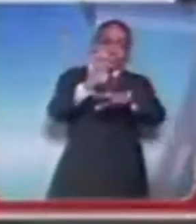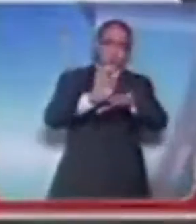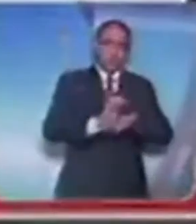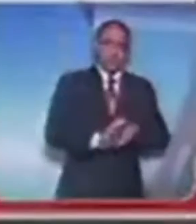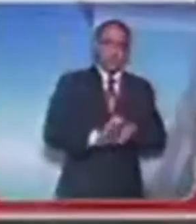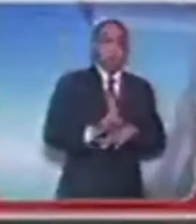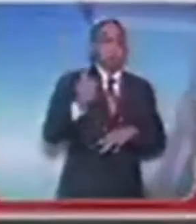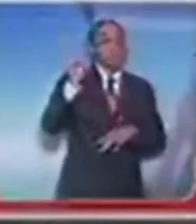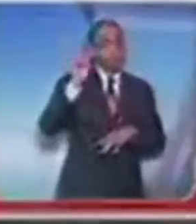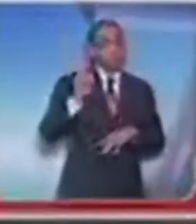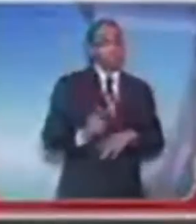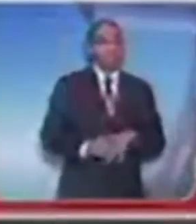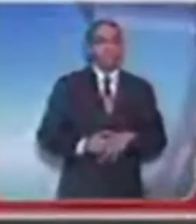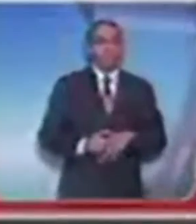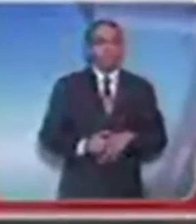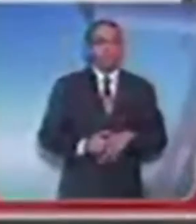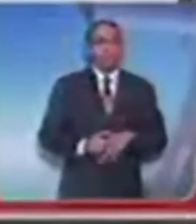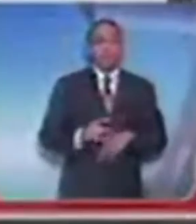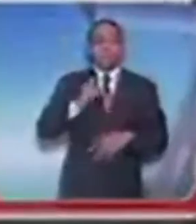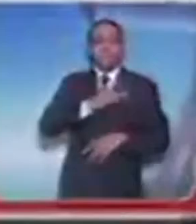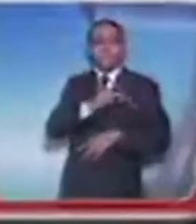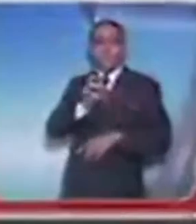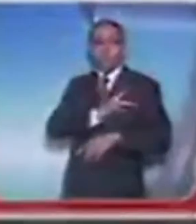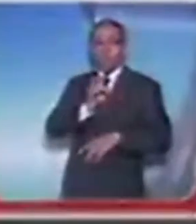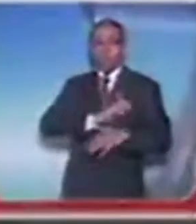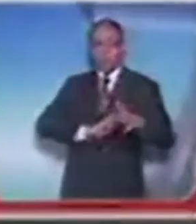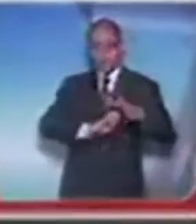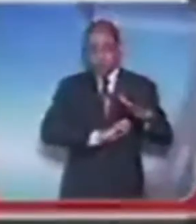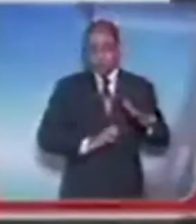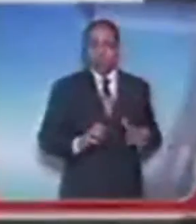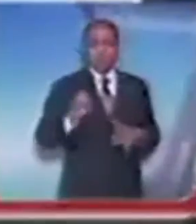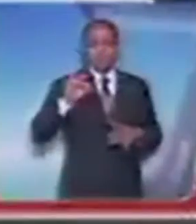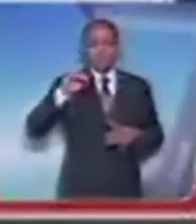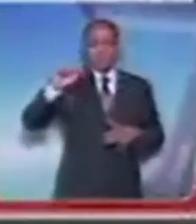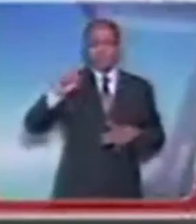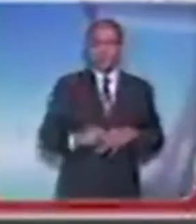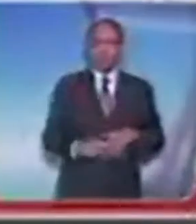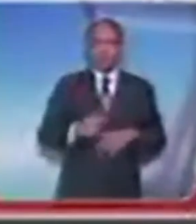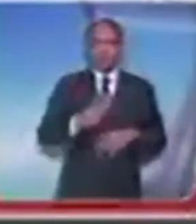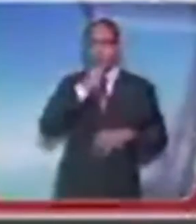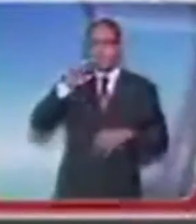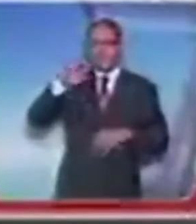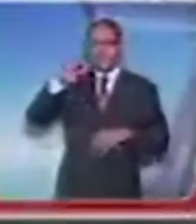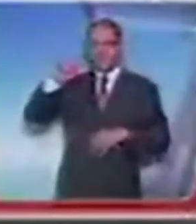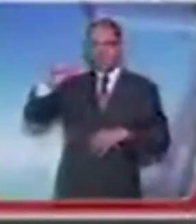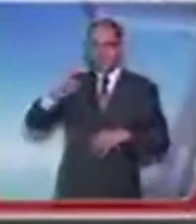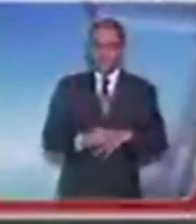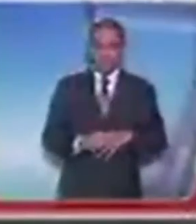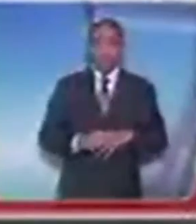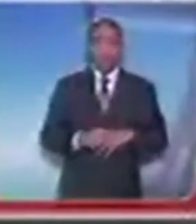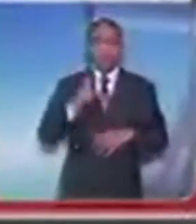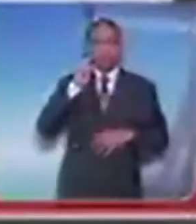não. Covardes os empresários brasileiros. Covarde a Ciesp, o senhor Scaf. Covarde porque não tem